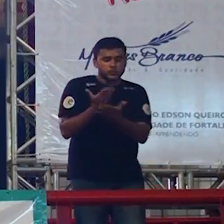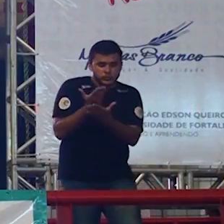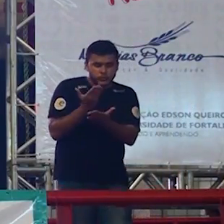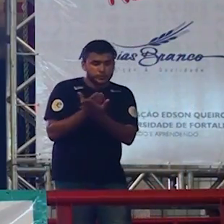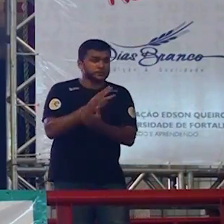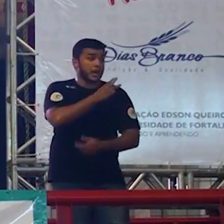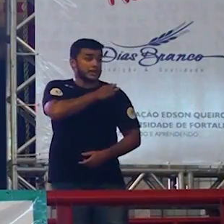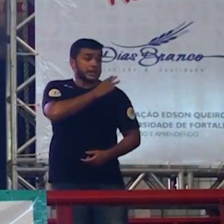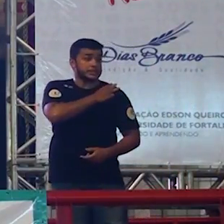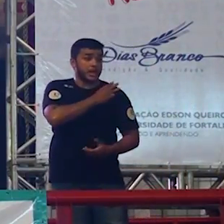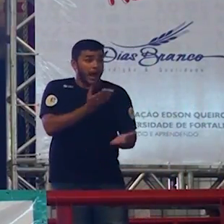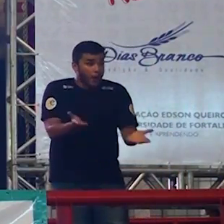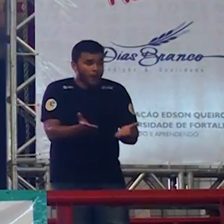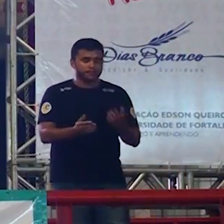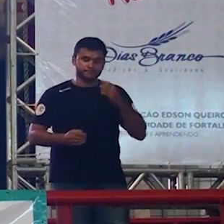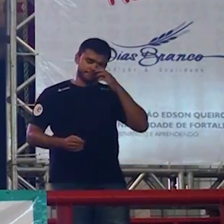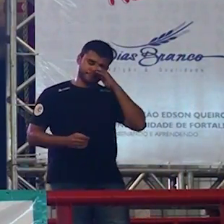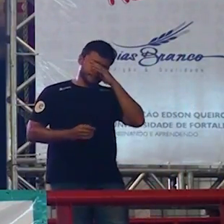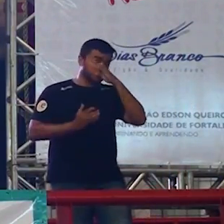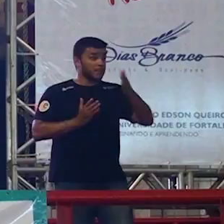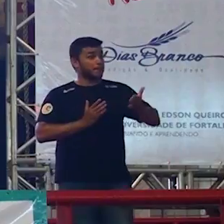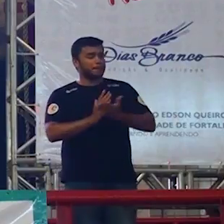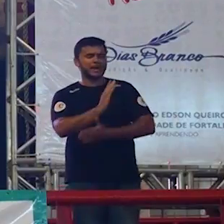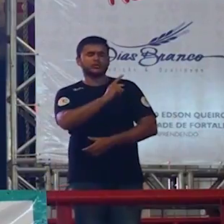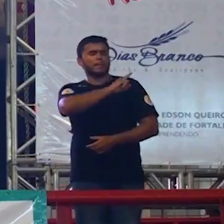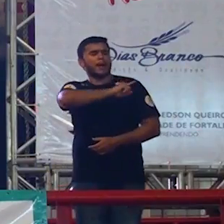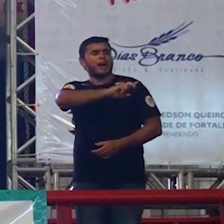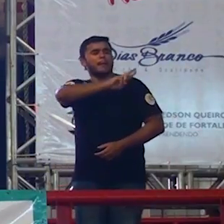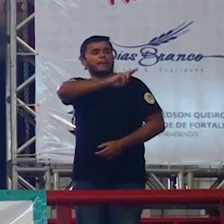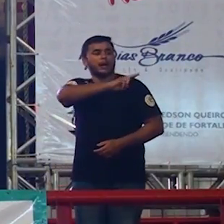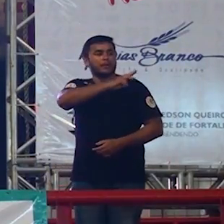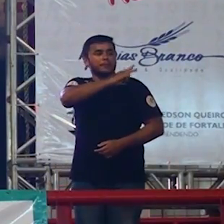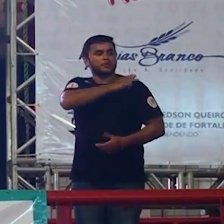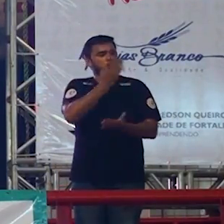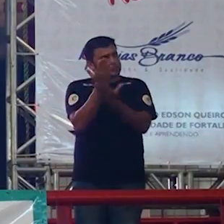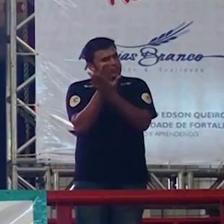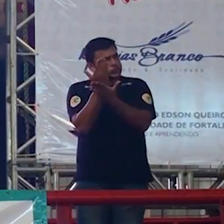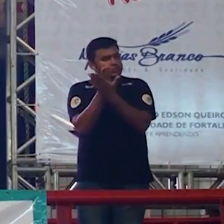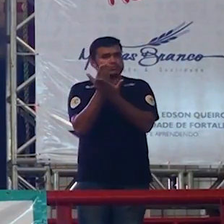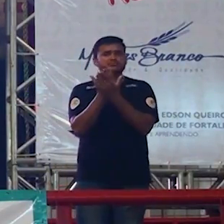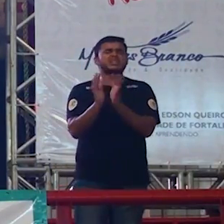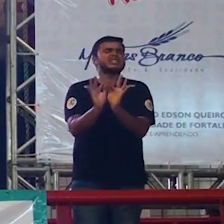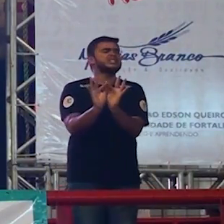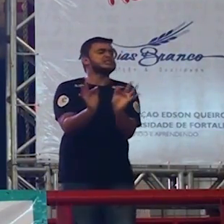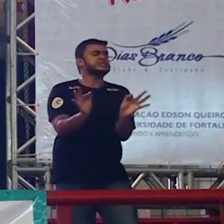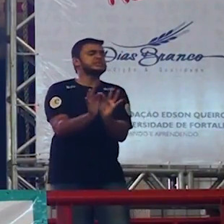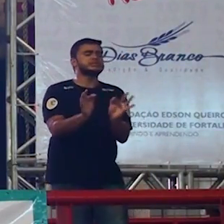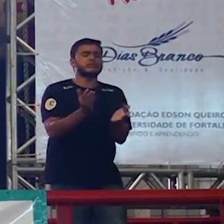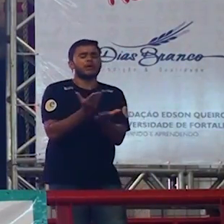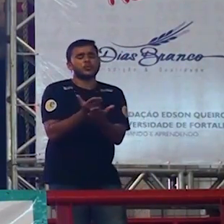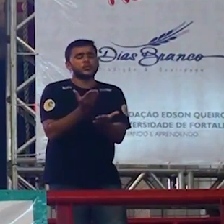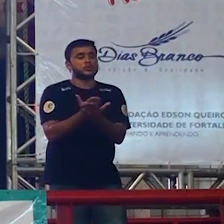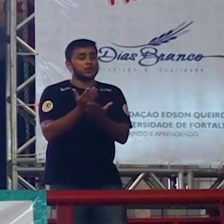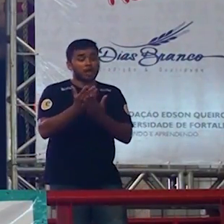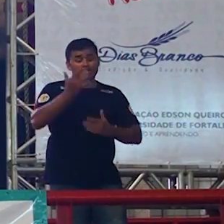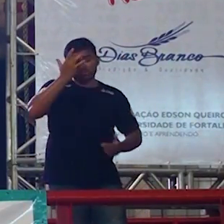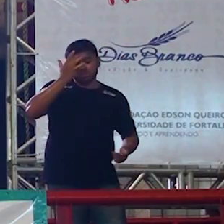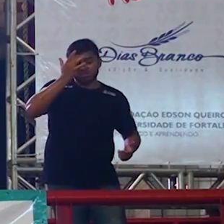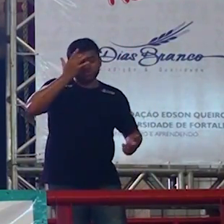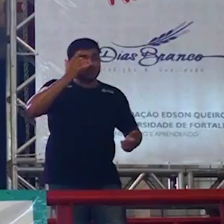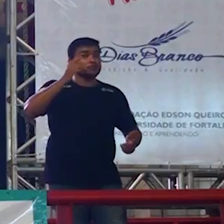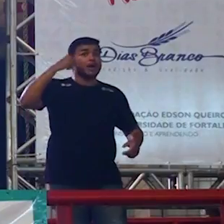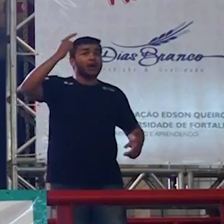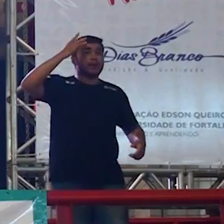3º ano hoje, e ele passou o ensino médio todinho estudando só colocando em prática a memória de curto